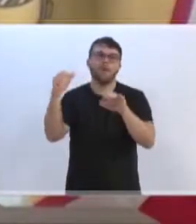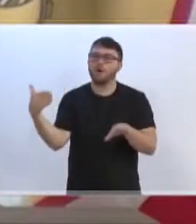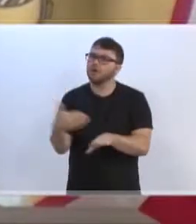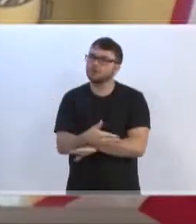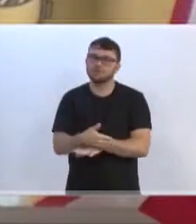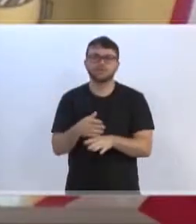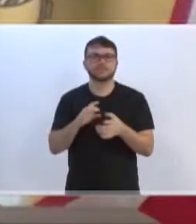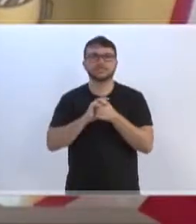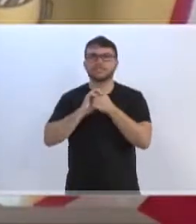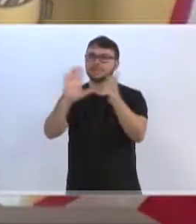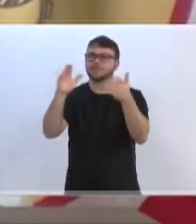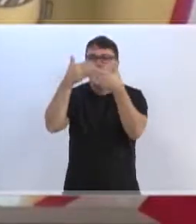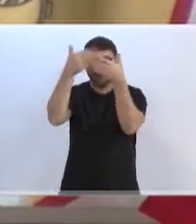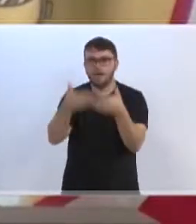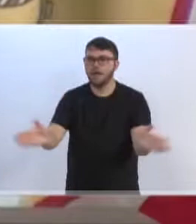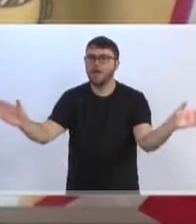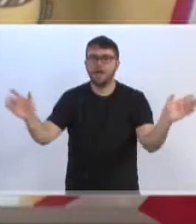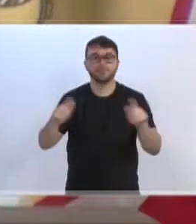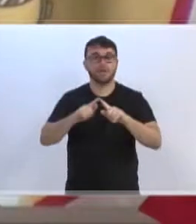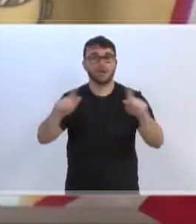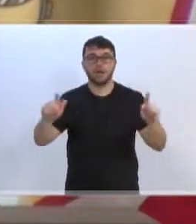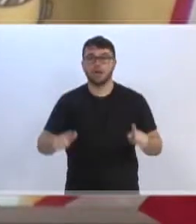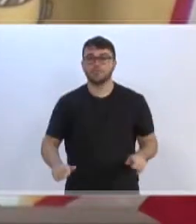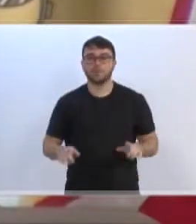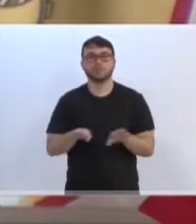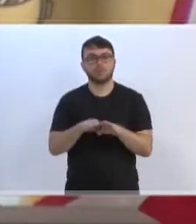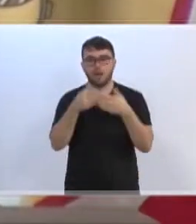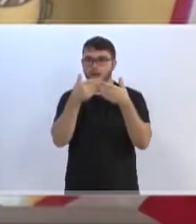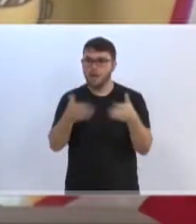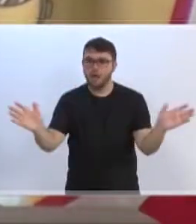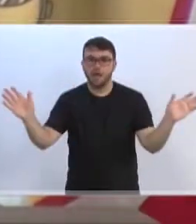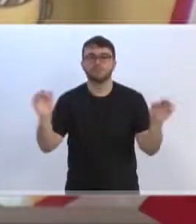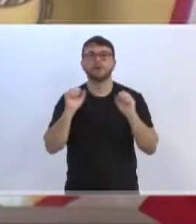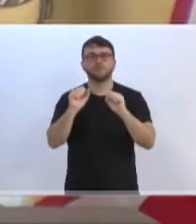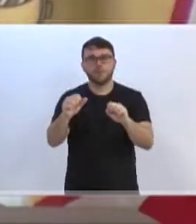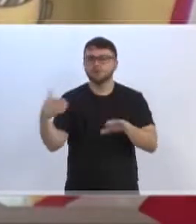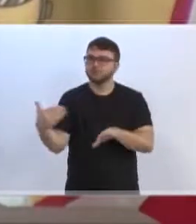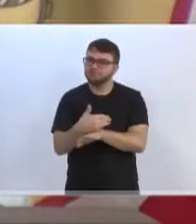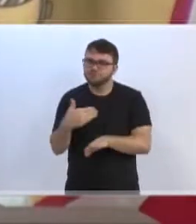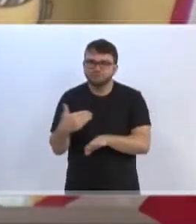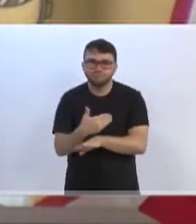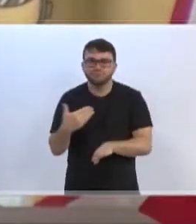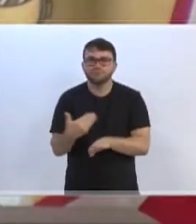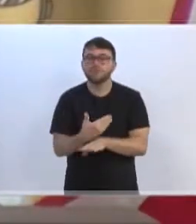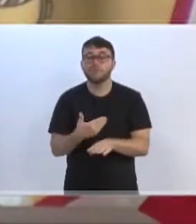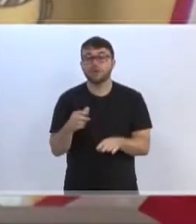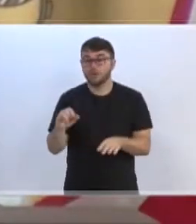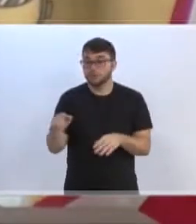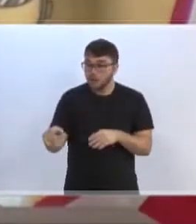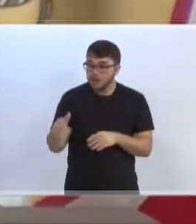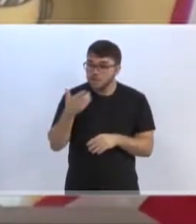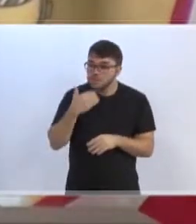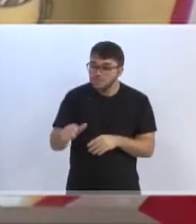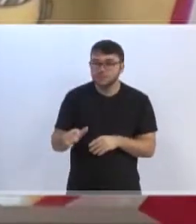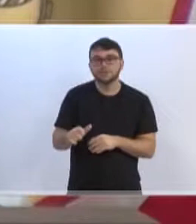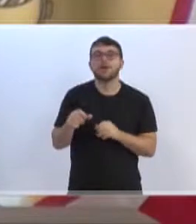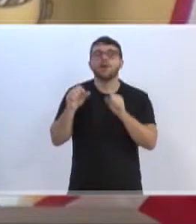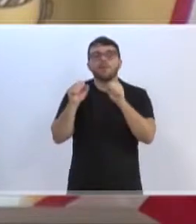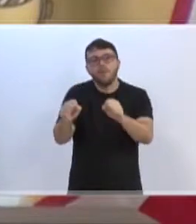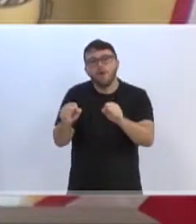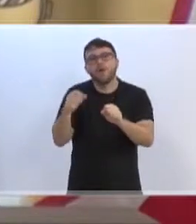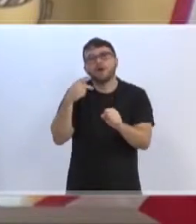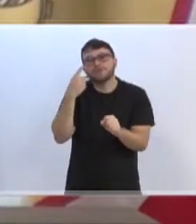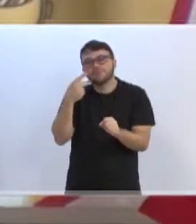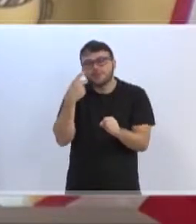Caminha ressaltou sua fiscalização junto ao trabalho do SAMAI e também destacou a educação para crianças com